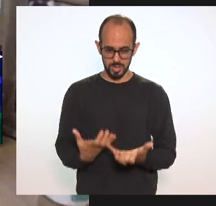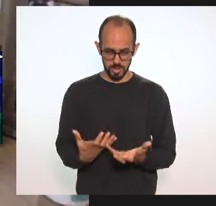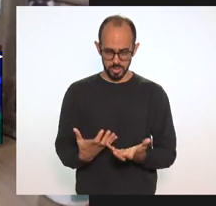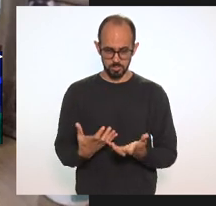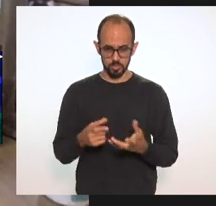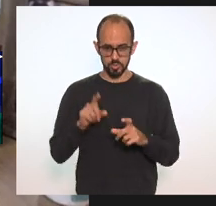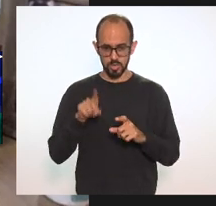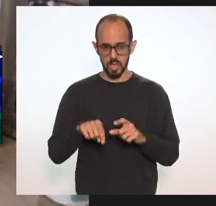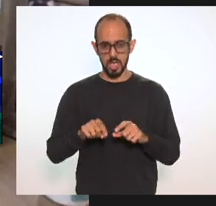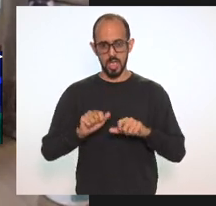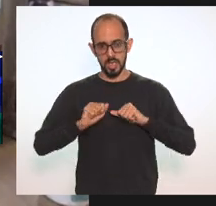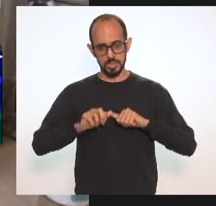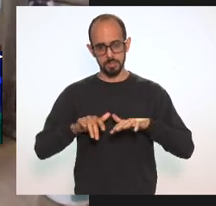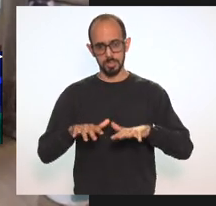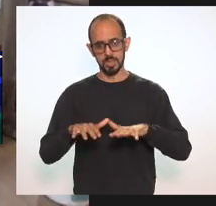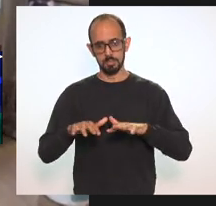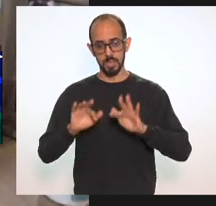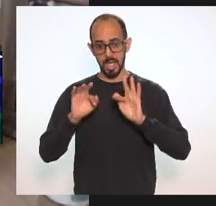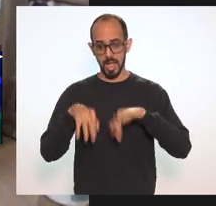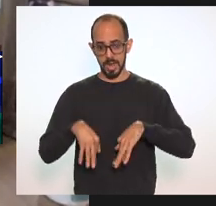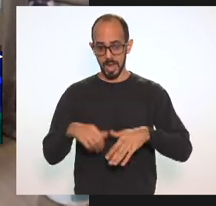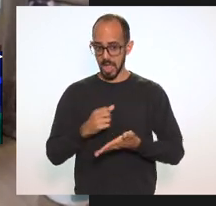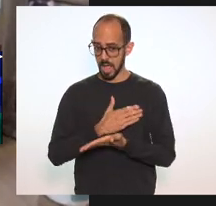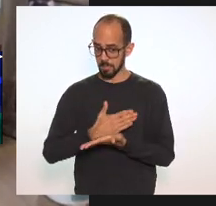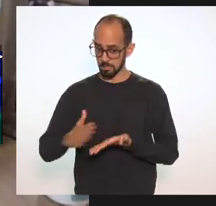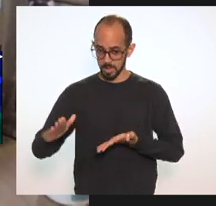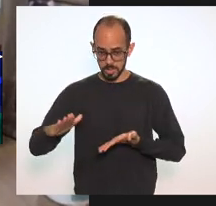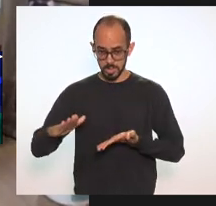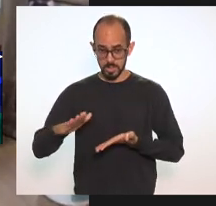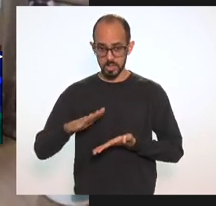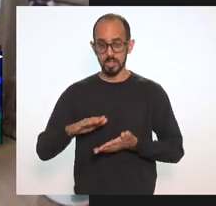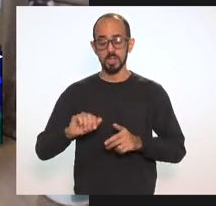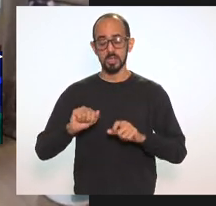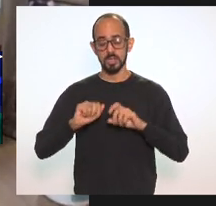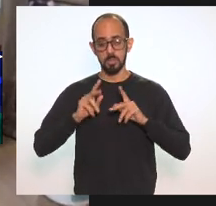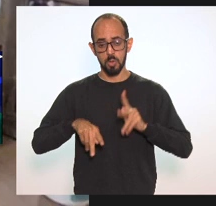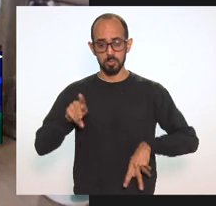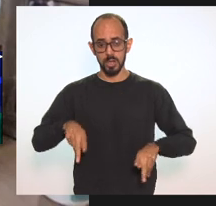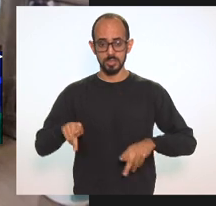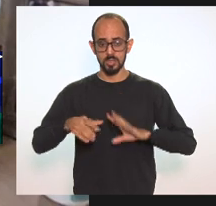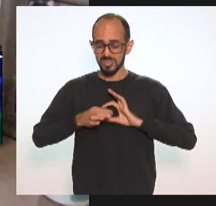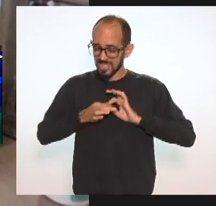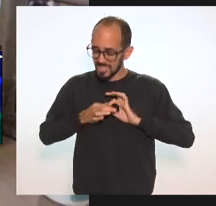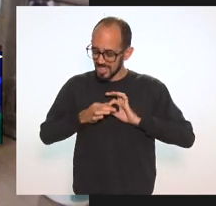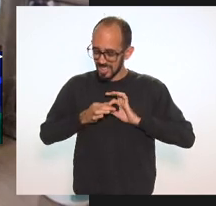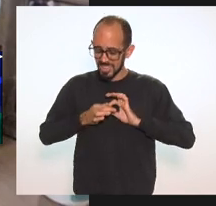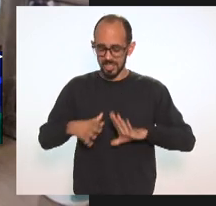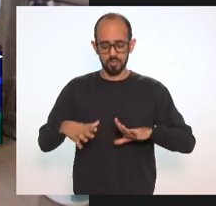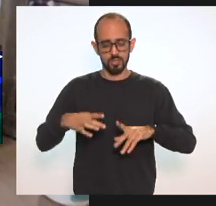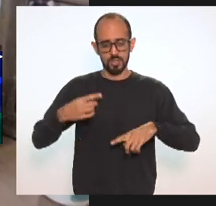é que essa pandemia Cadu e que a população seja liberta da politicagem seja liberta